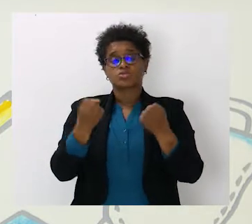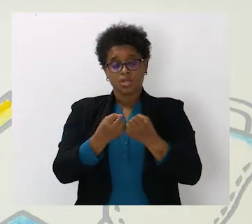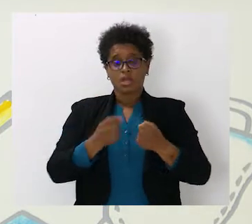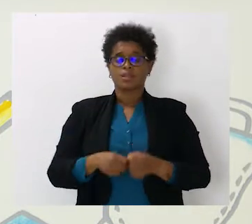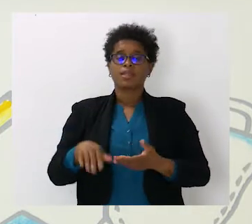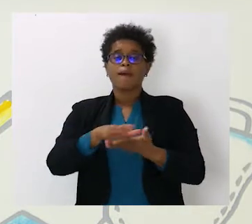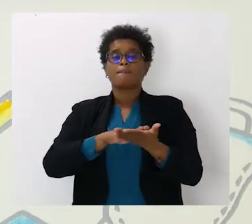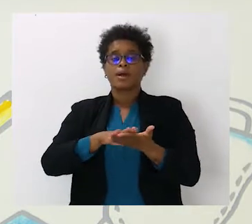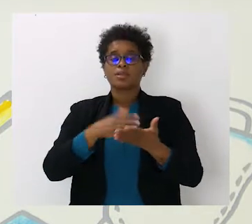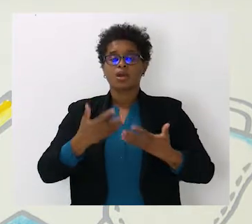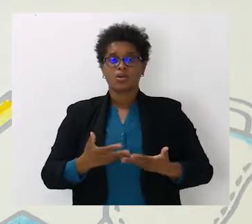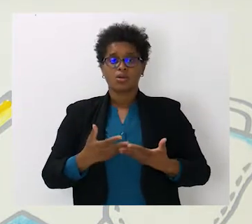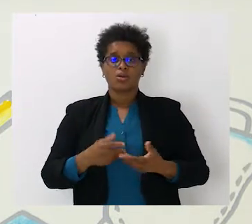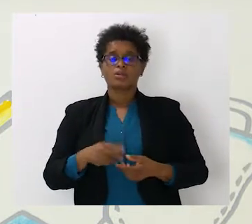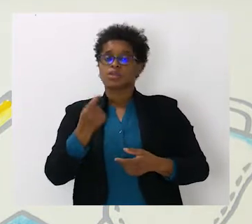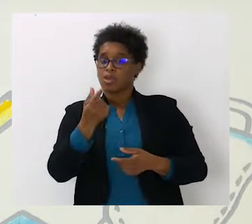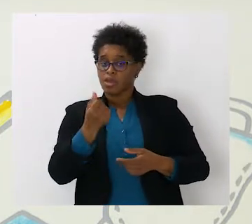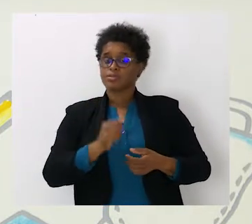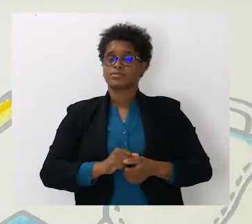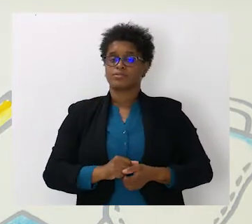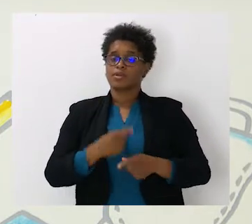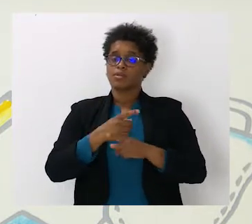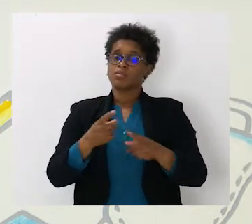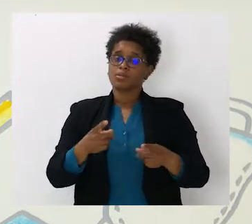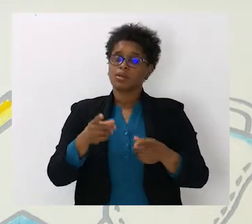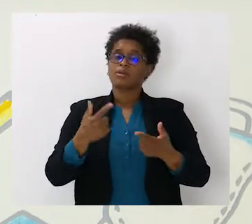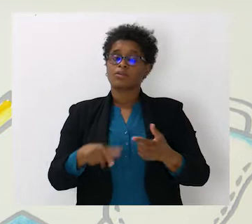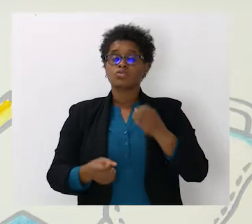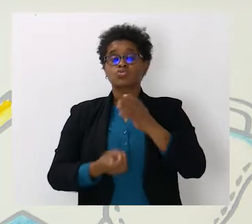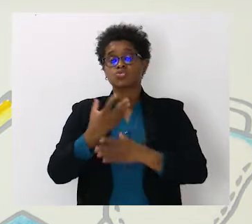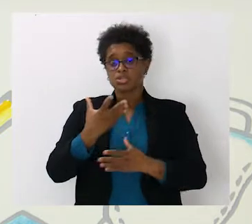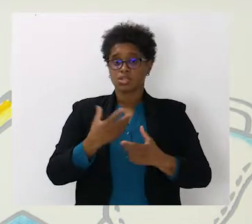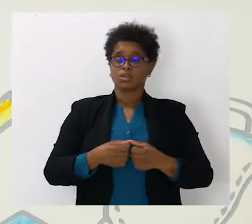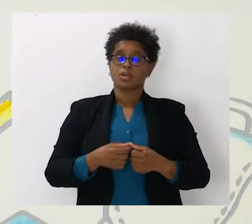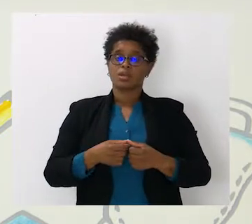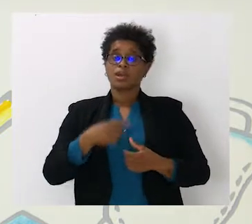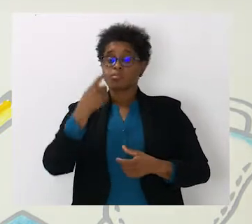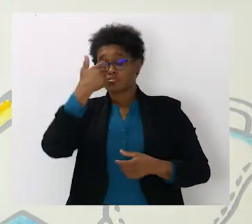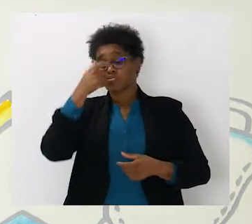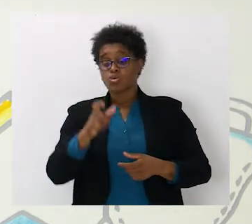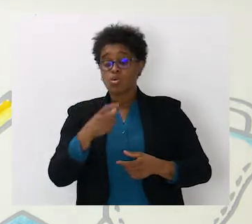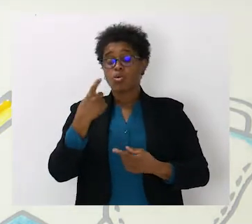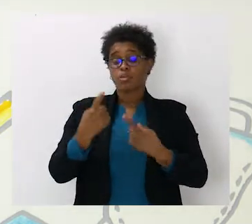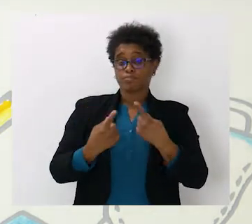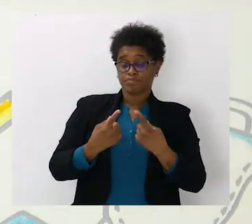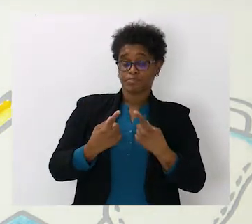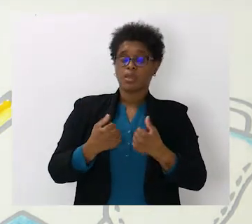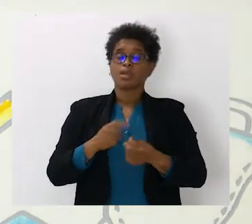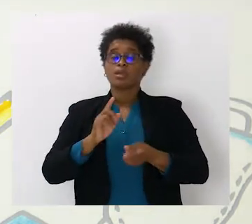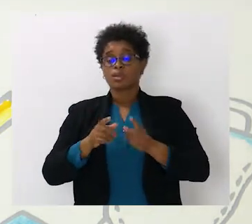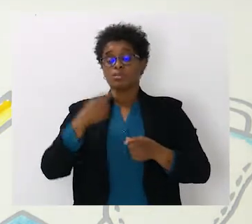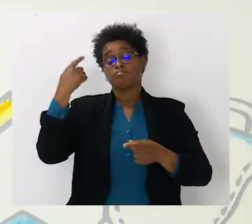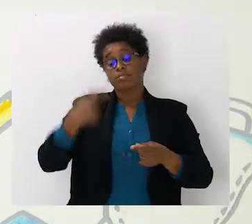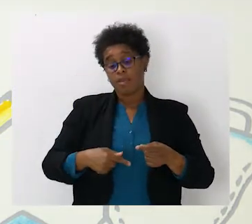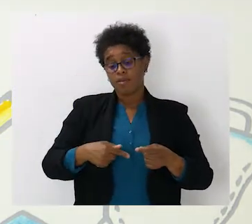social na base agora da riqueza. Porque vai surgir alguém